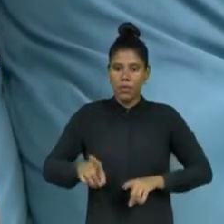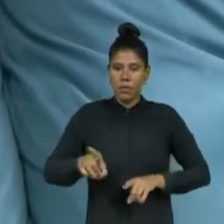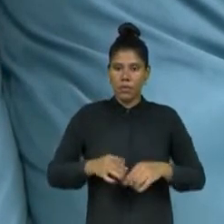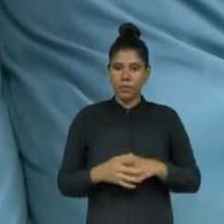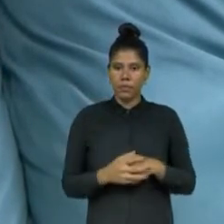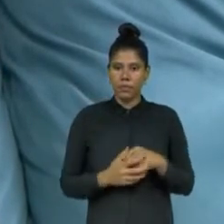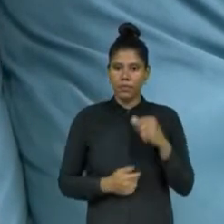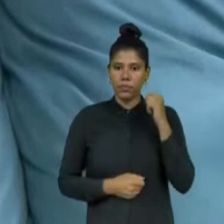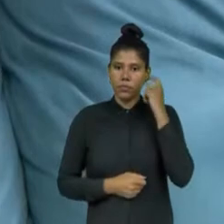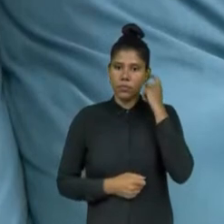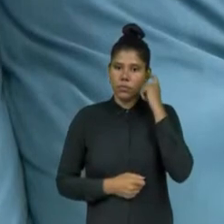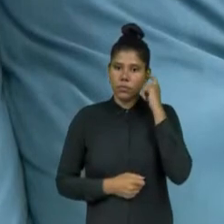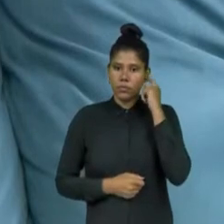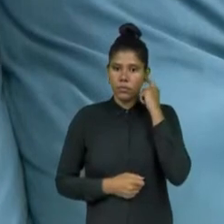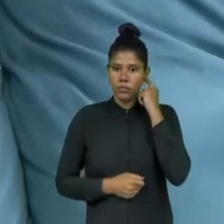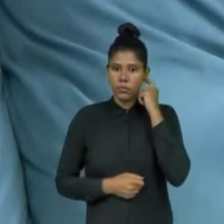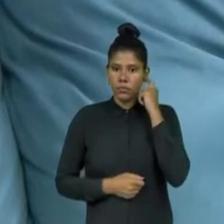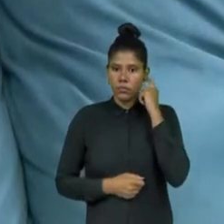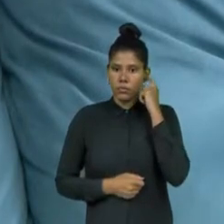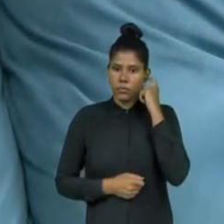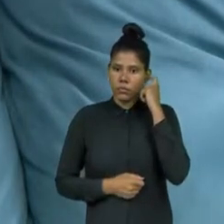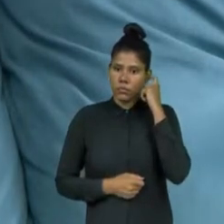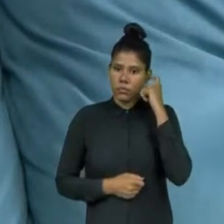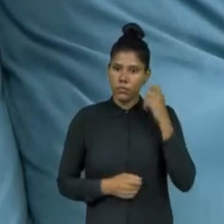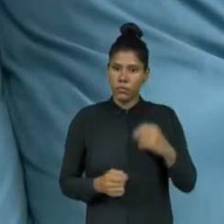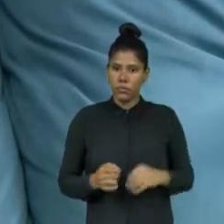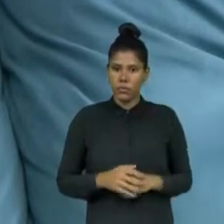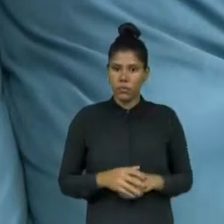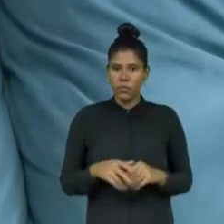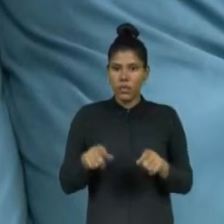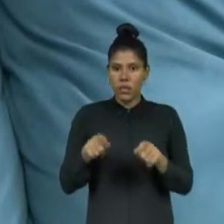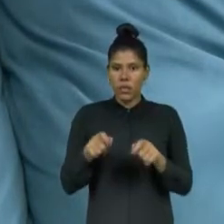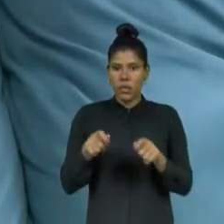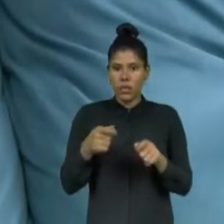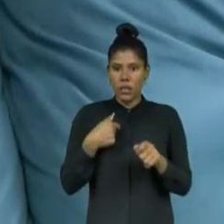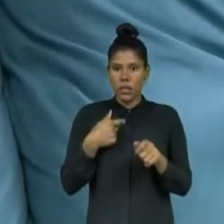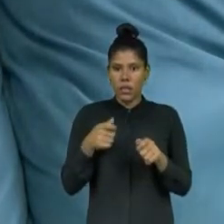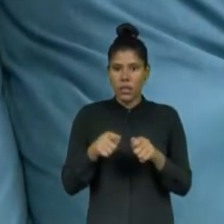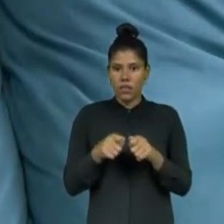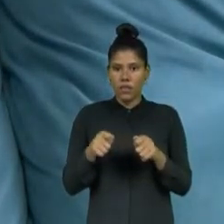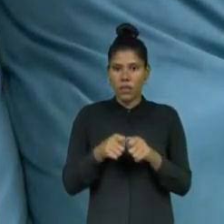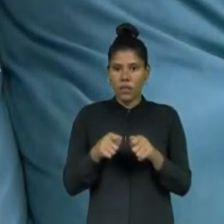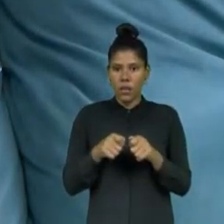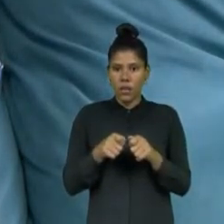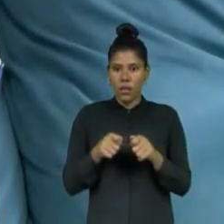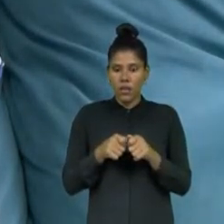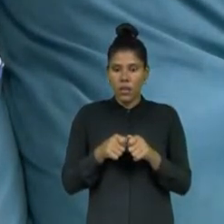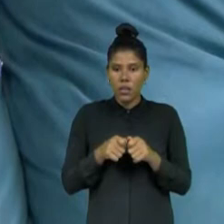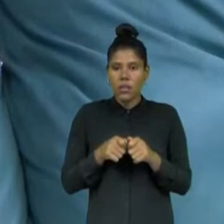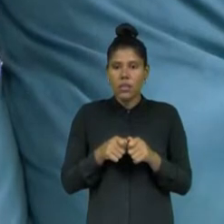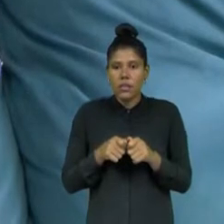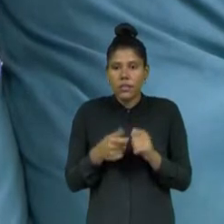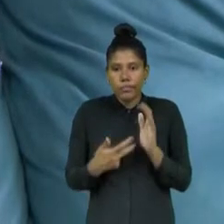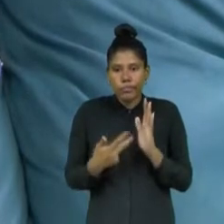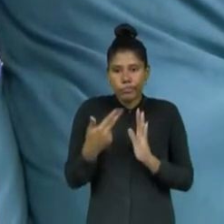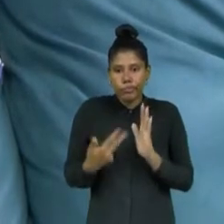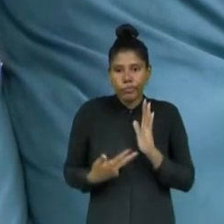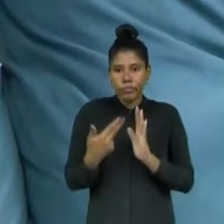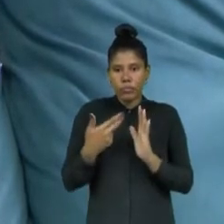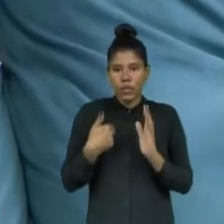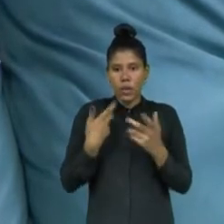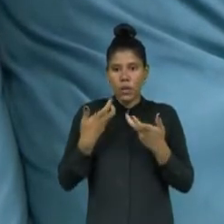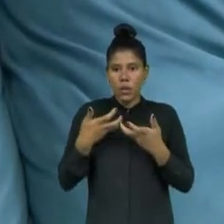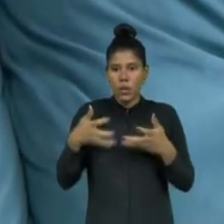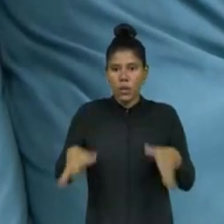Foi física também, porque ele fez uma episiotomia sem eu querer, no caso,